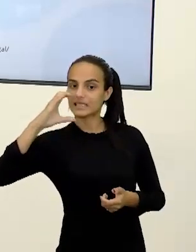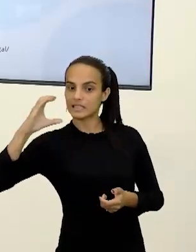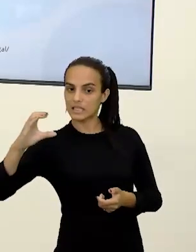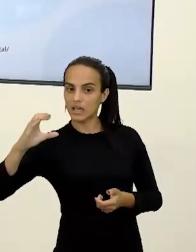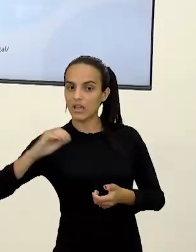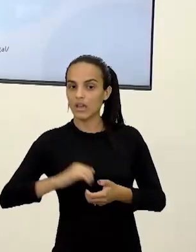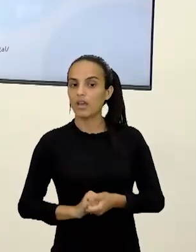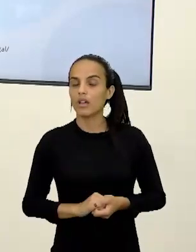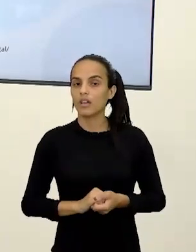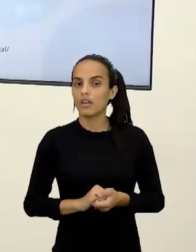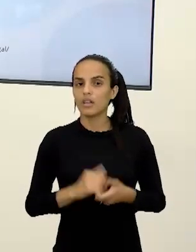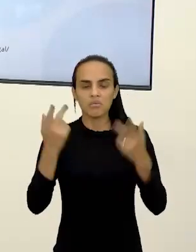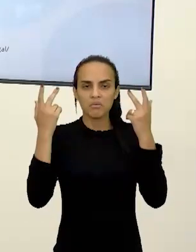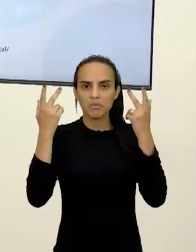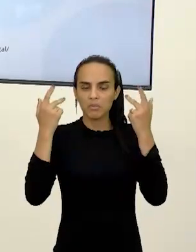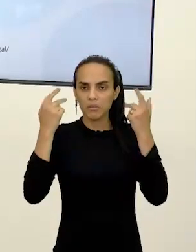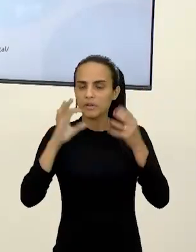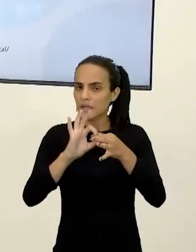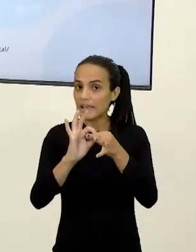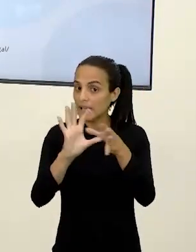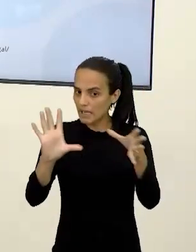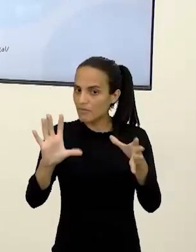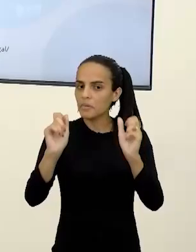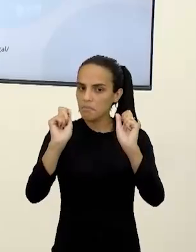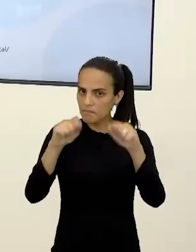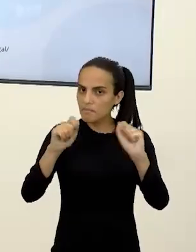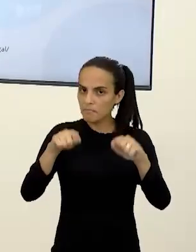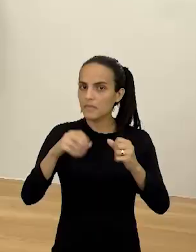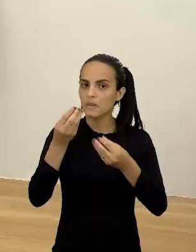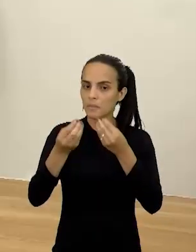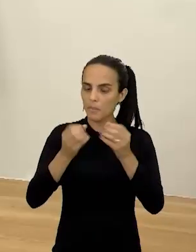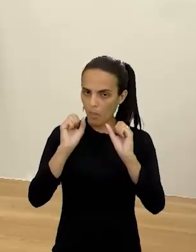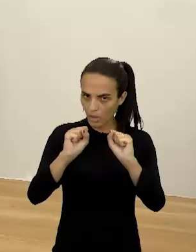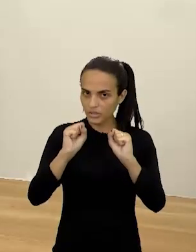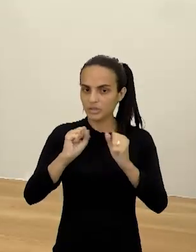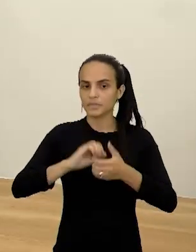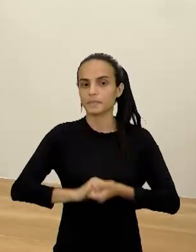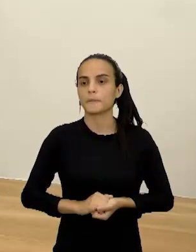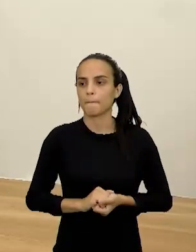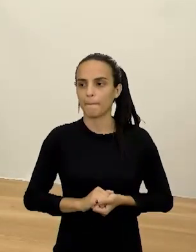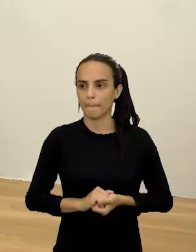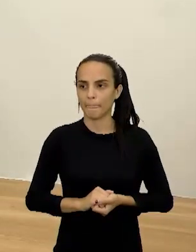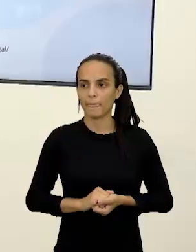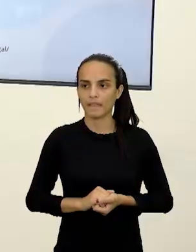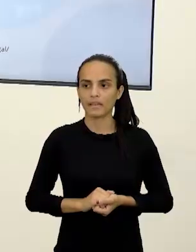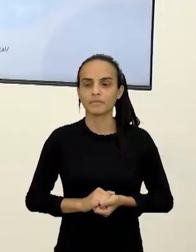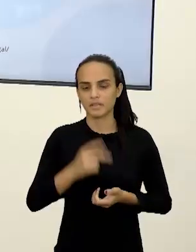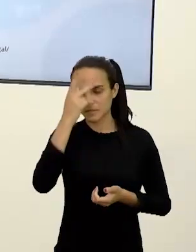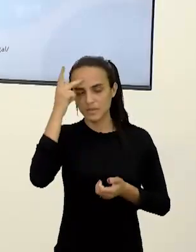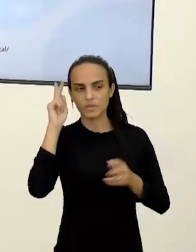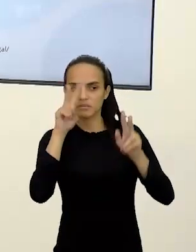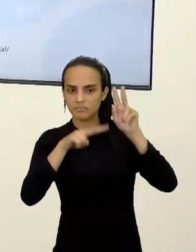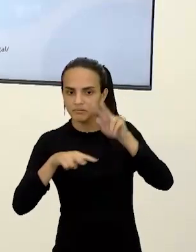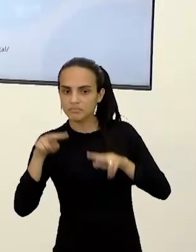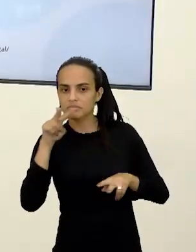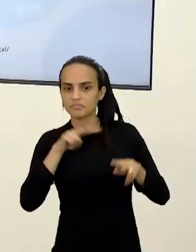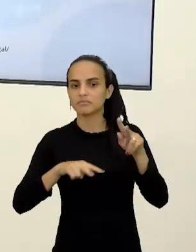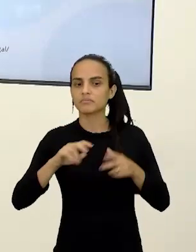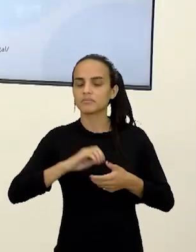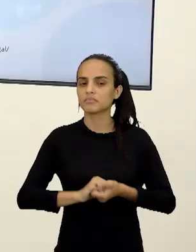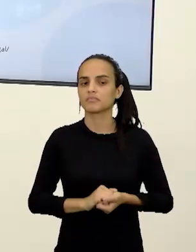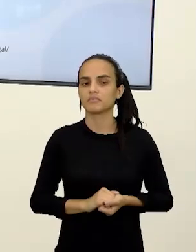pessoas normalmente fica aberto público, né, hoje no Google Academics. Sim. Então, você encontra o TCC das pessoas no Google